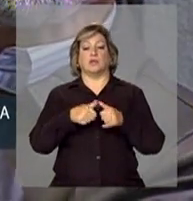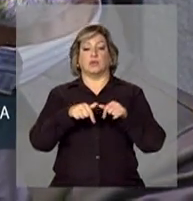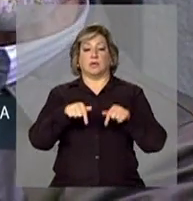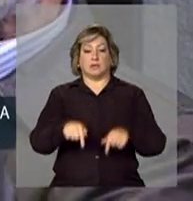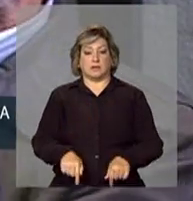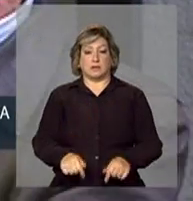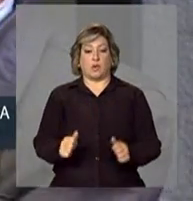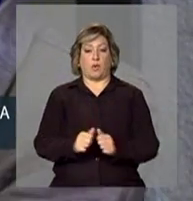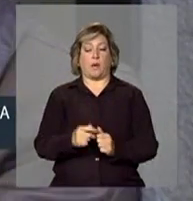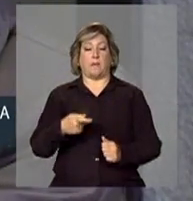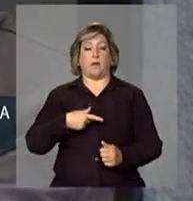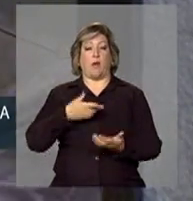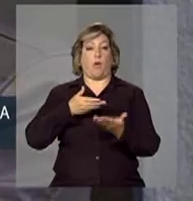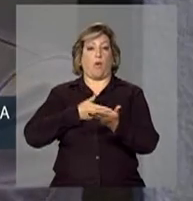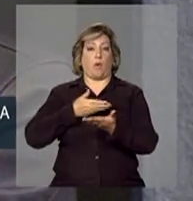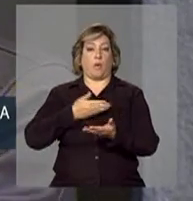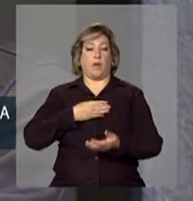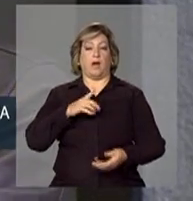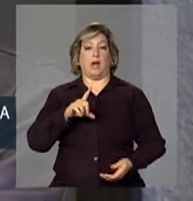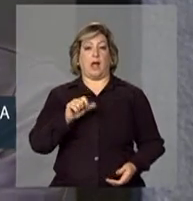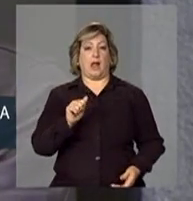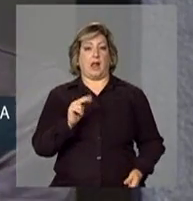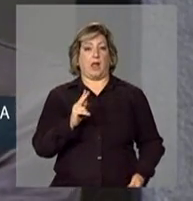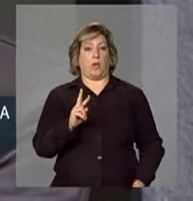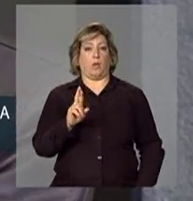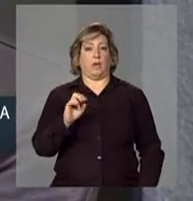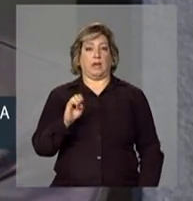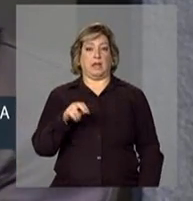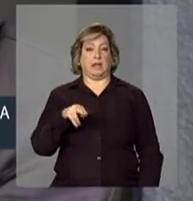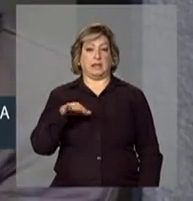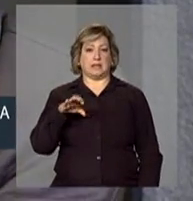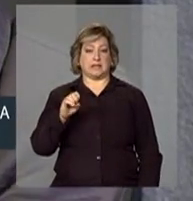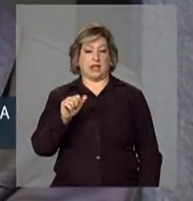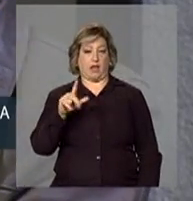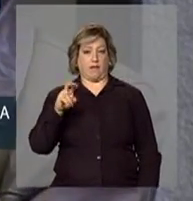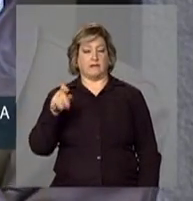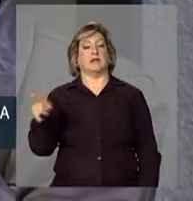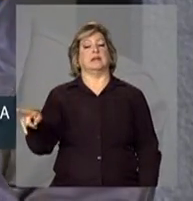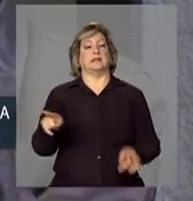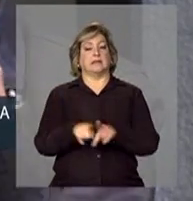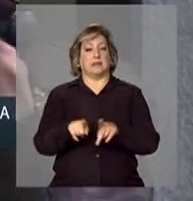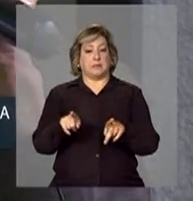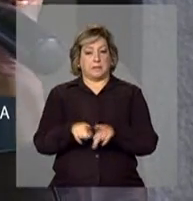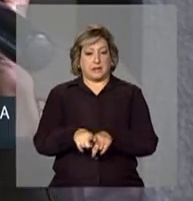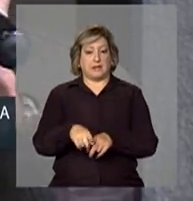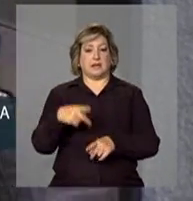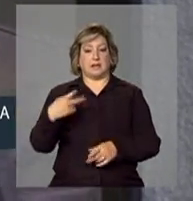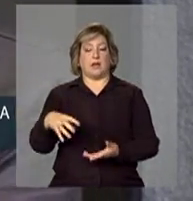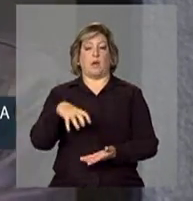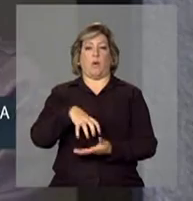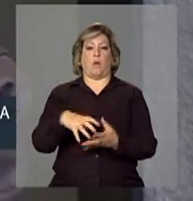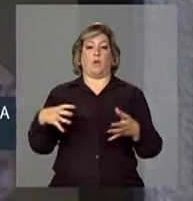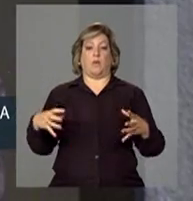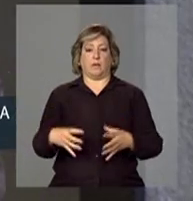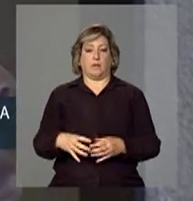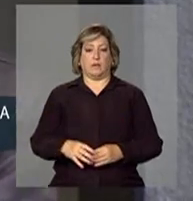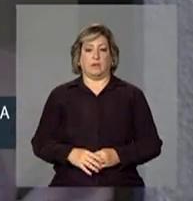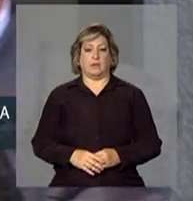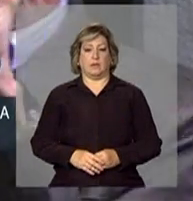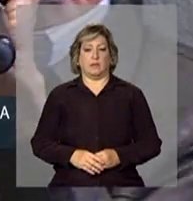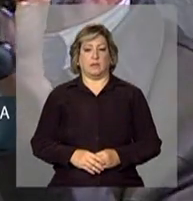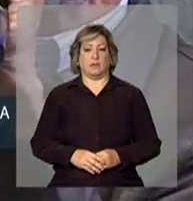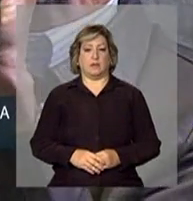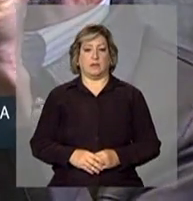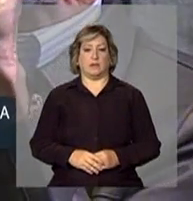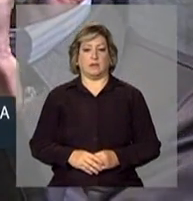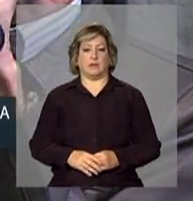minha colega Laurenice Noleto Alves, que também é desta comissão. E